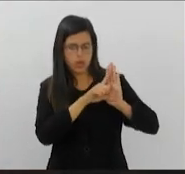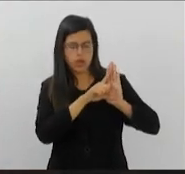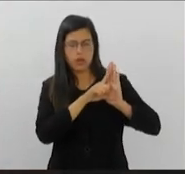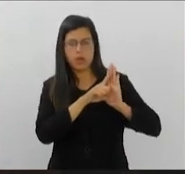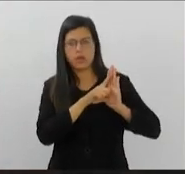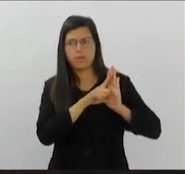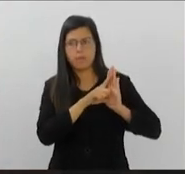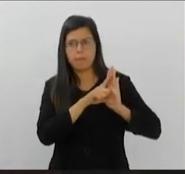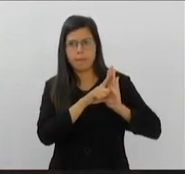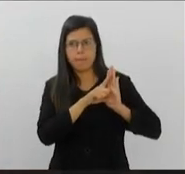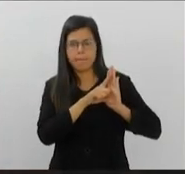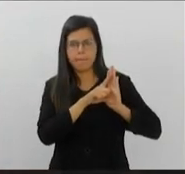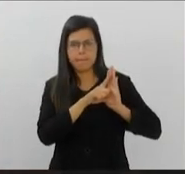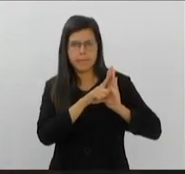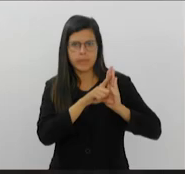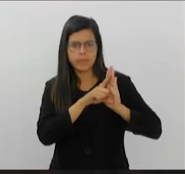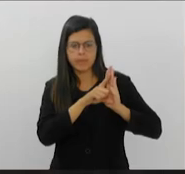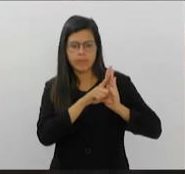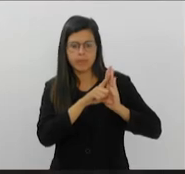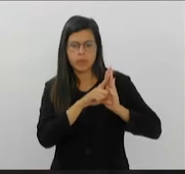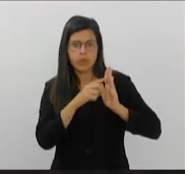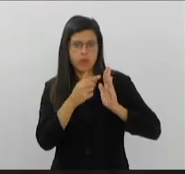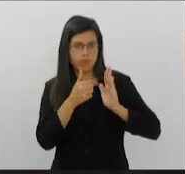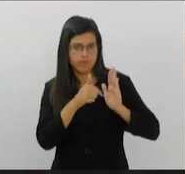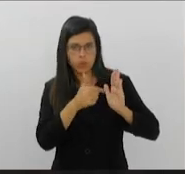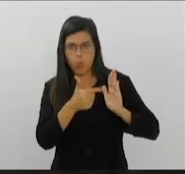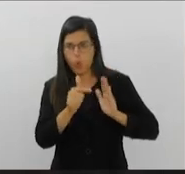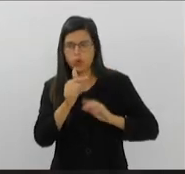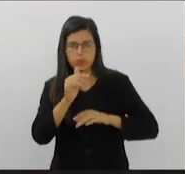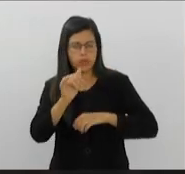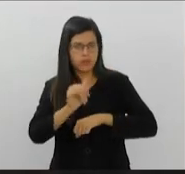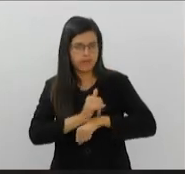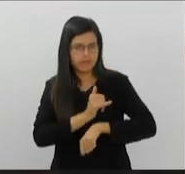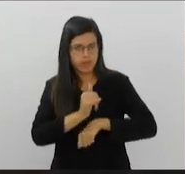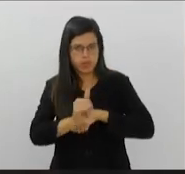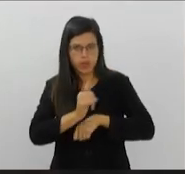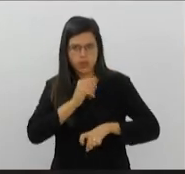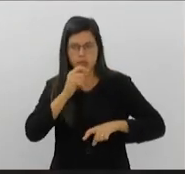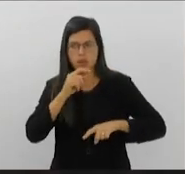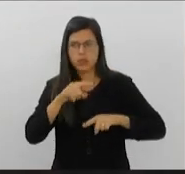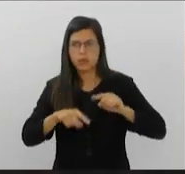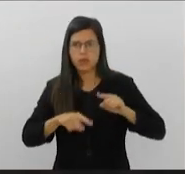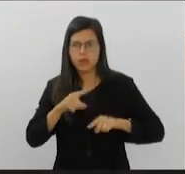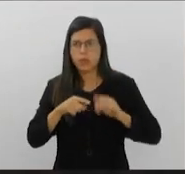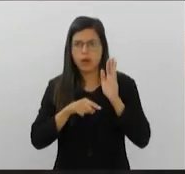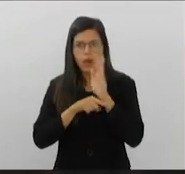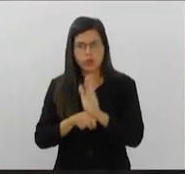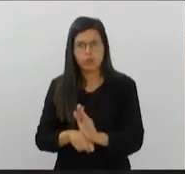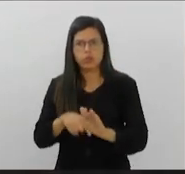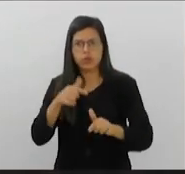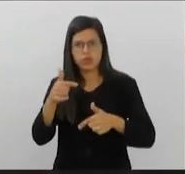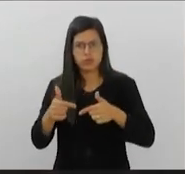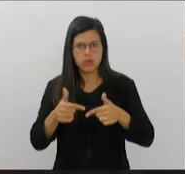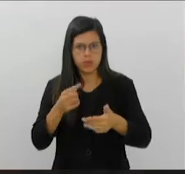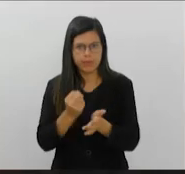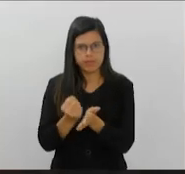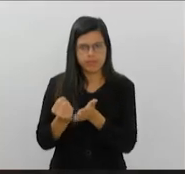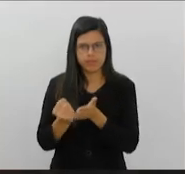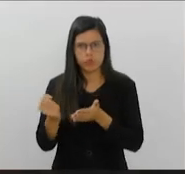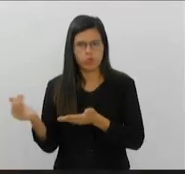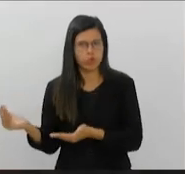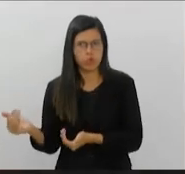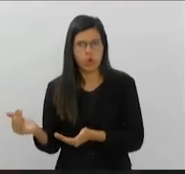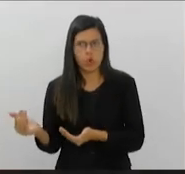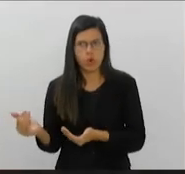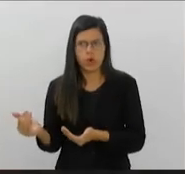para ser mais uma ferramenta de auxílio na empregabilidade da juventude. Agora,